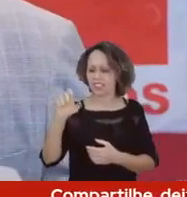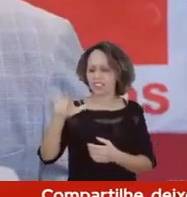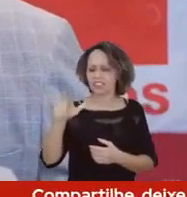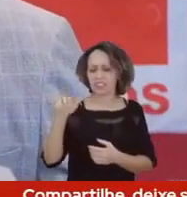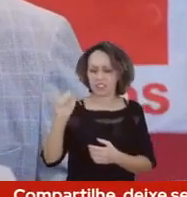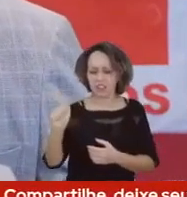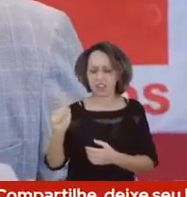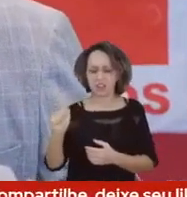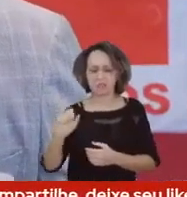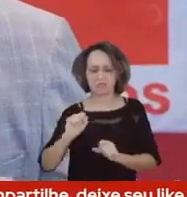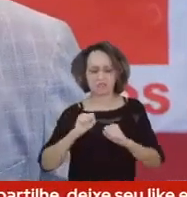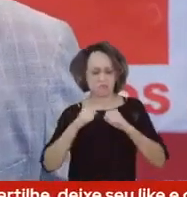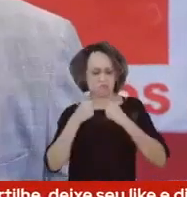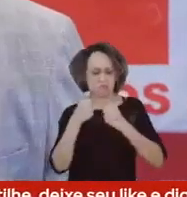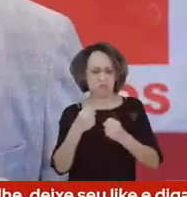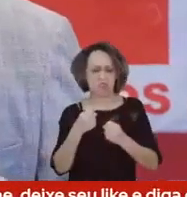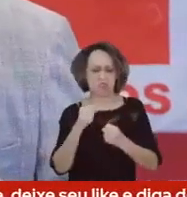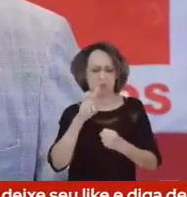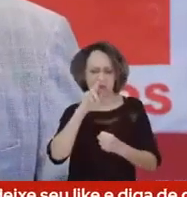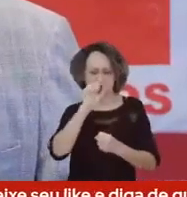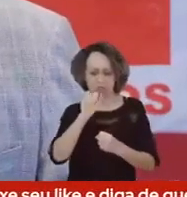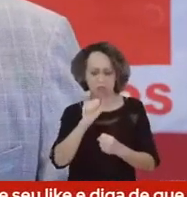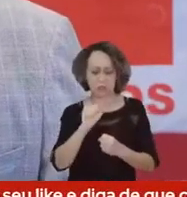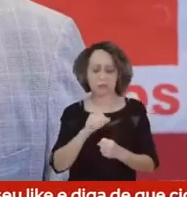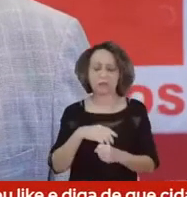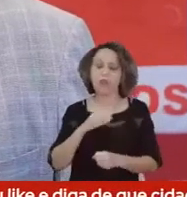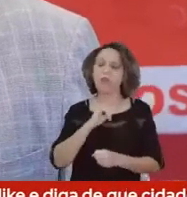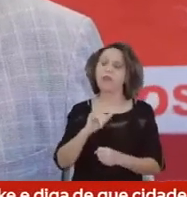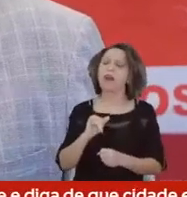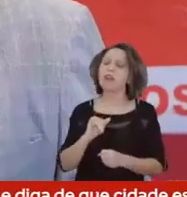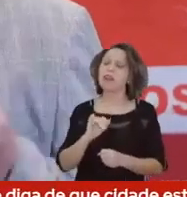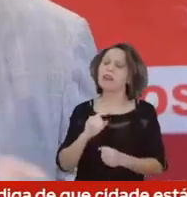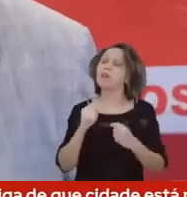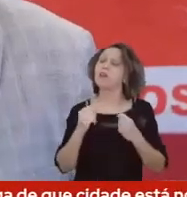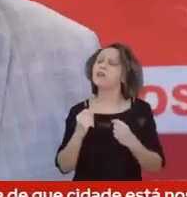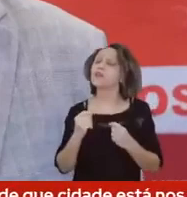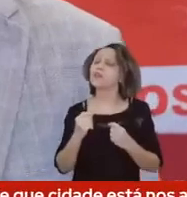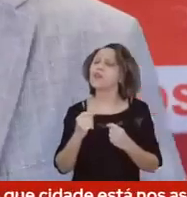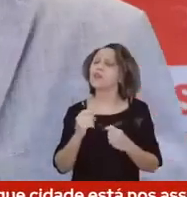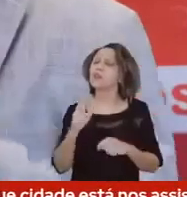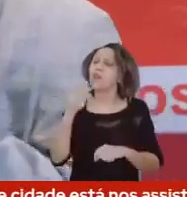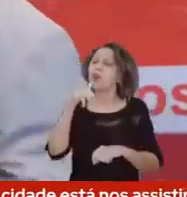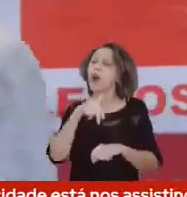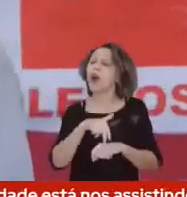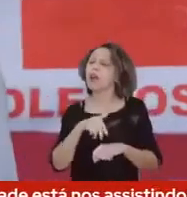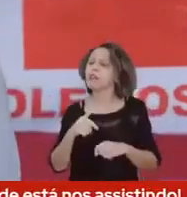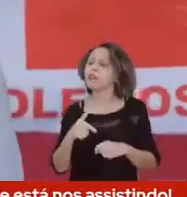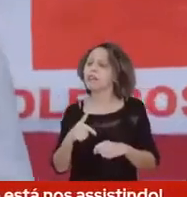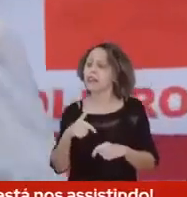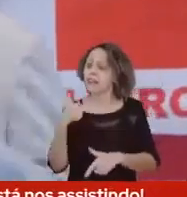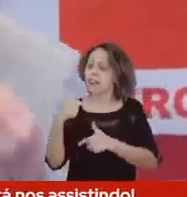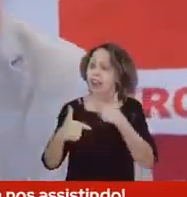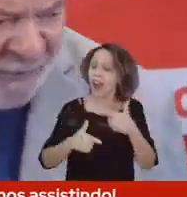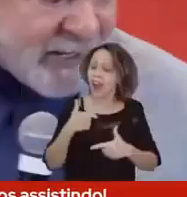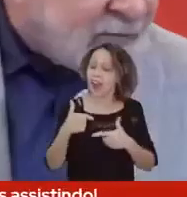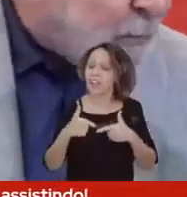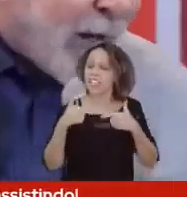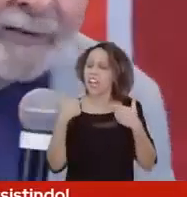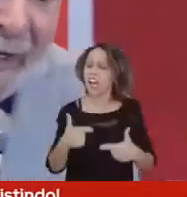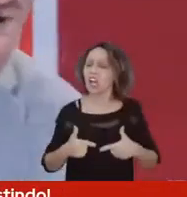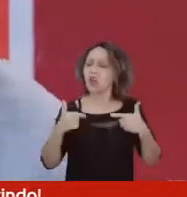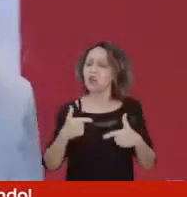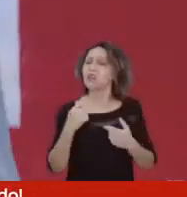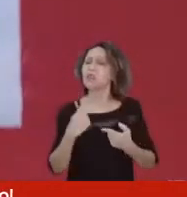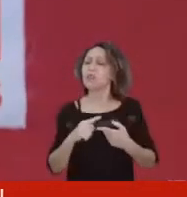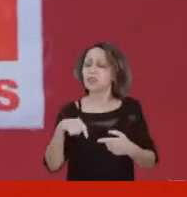nessa porque eu acho que é possível a gente melhorar esse país. Eu só estou nessa porque é preciso e é necessário. Esse